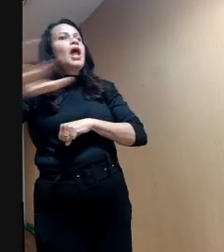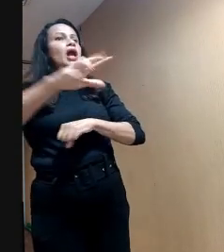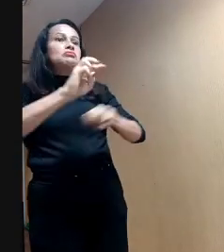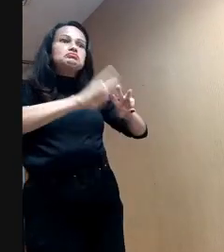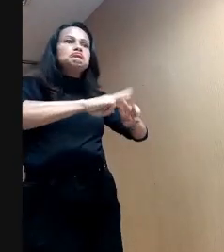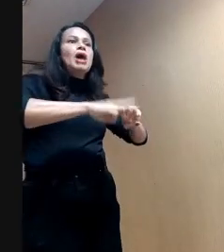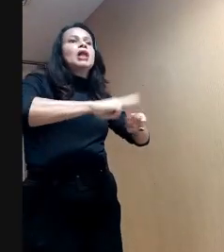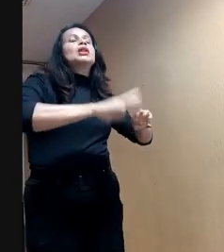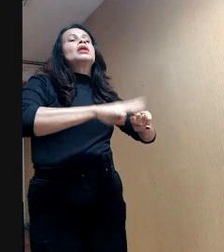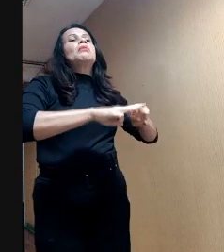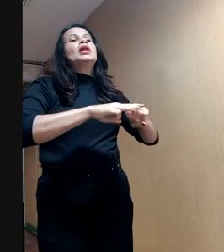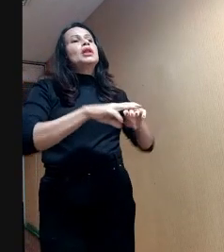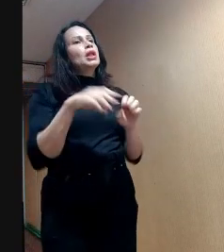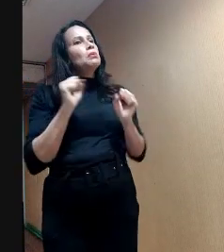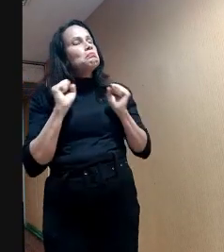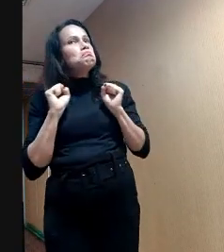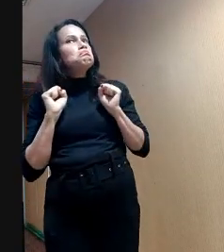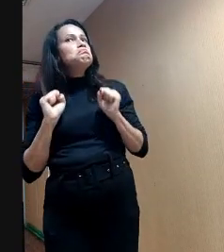a gente possa